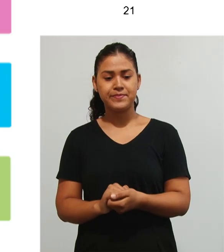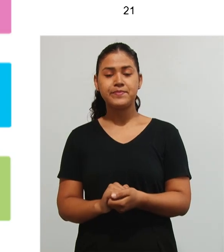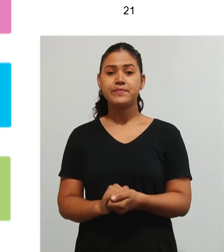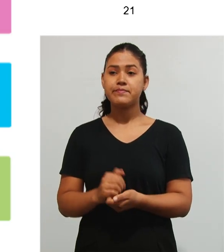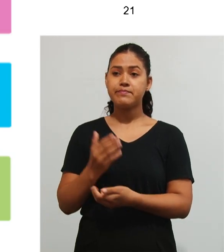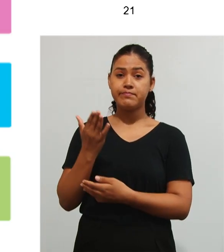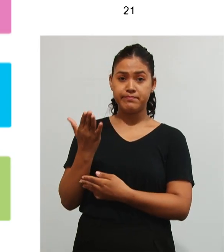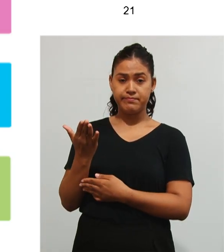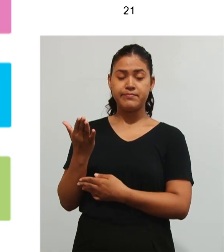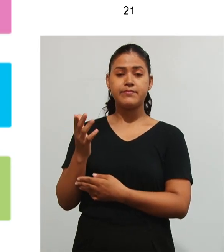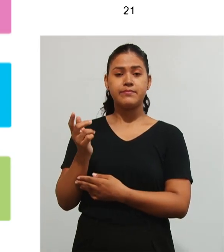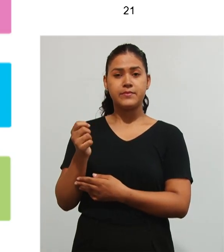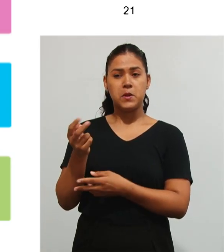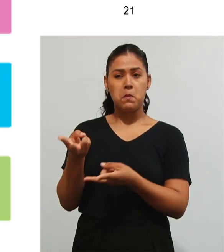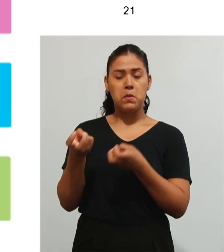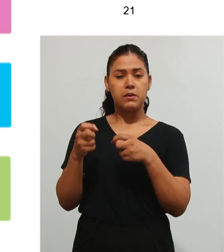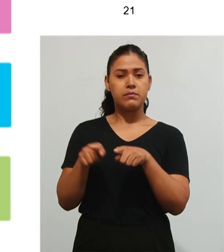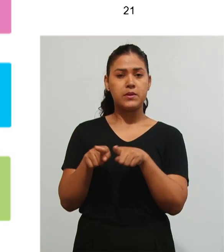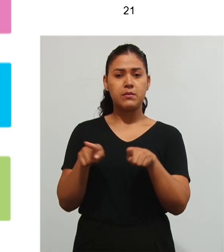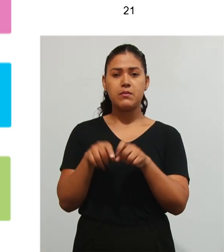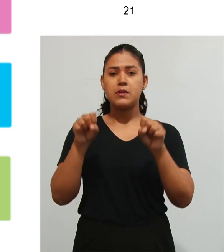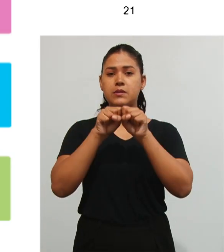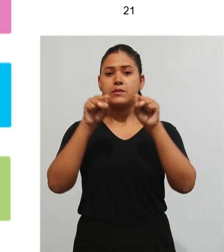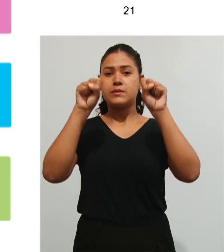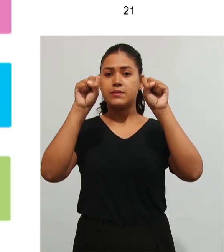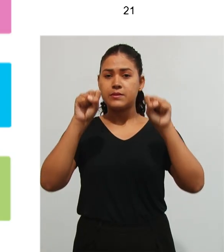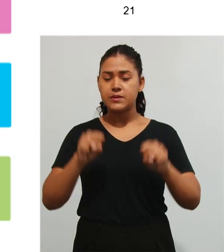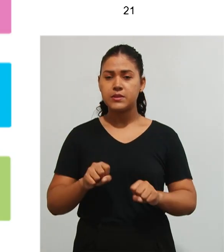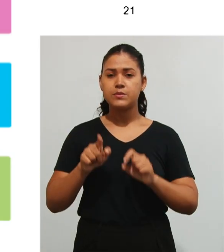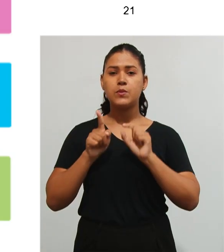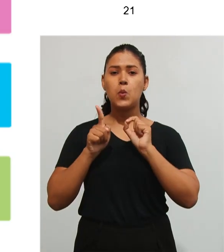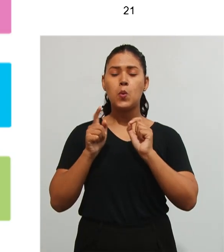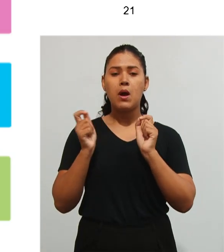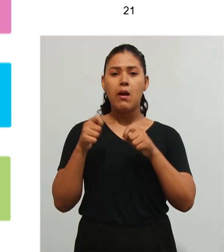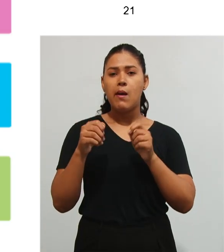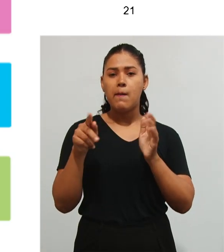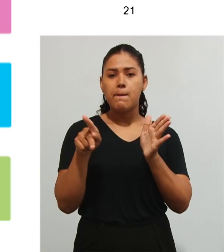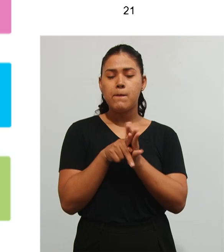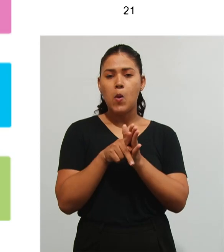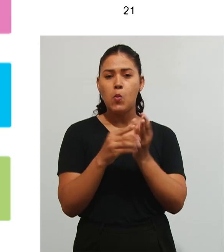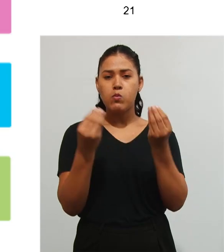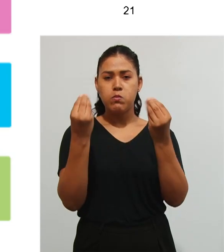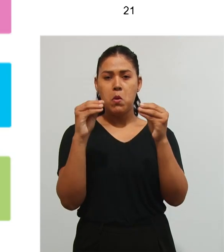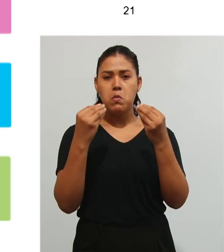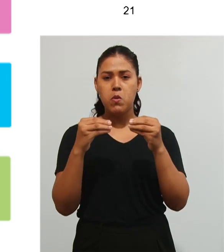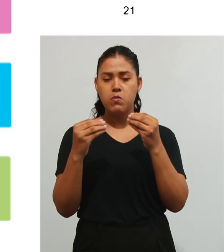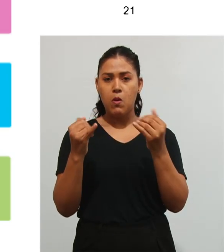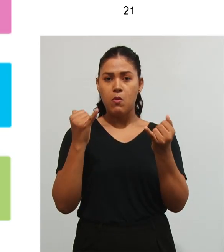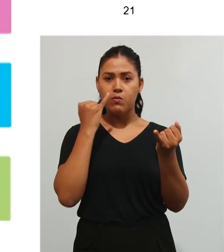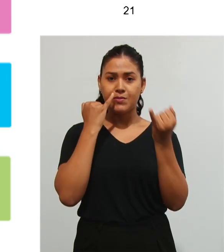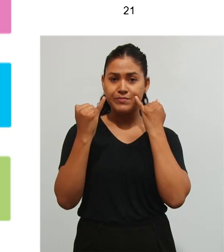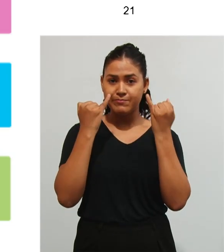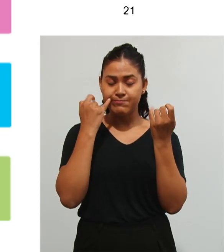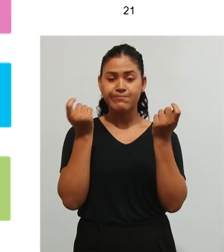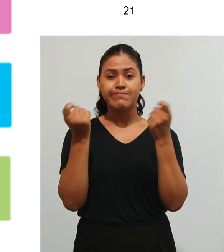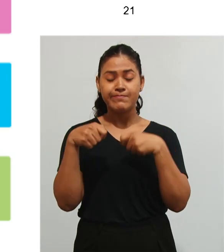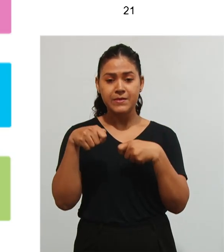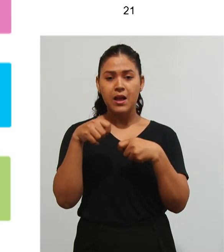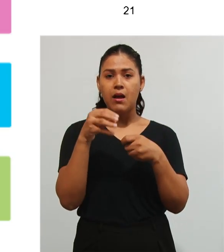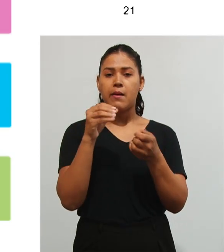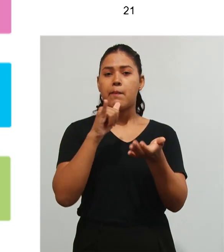Dito isso, nós vemos aqui o sistema operacional, que é o conjunto de programas para a execução de várias tarefas. Então